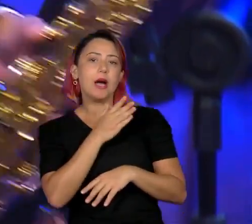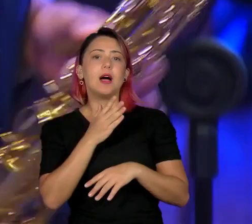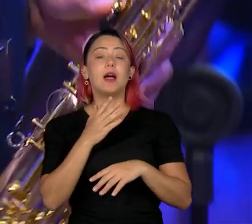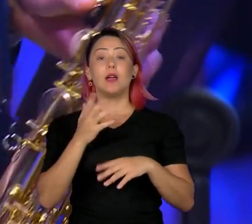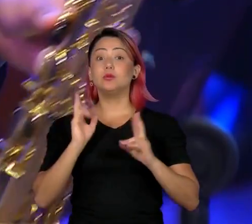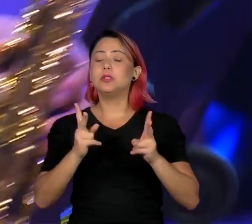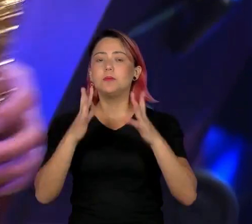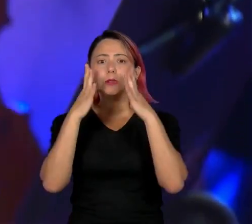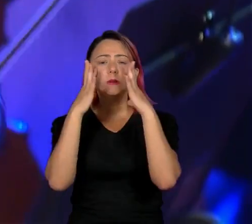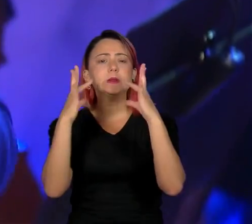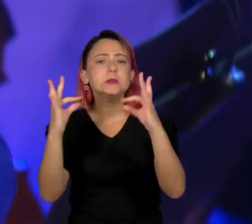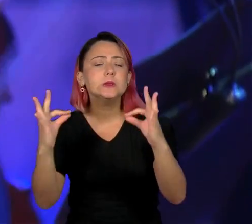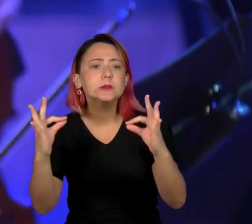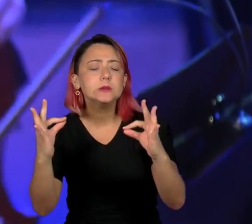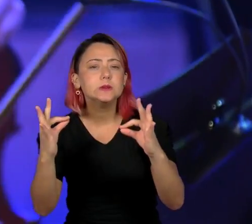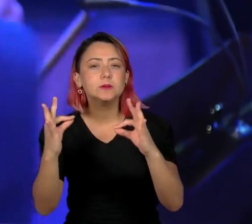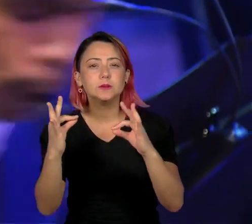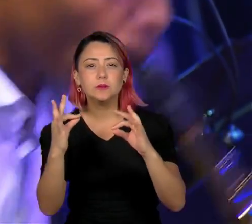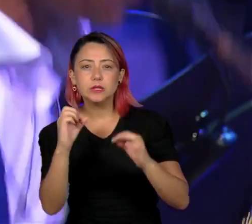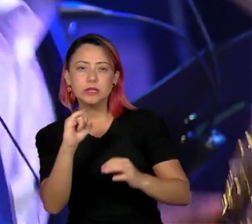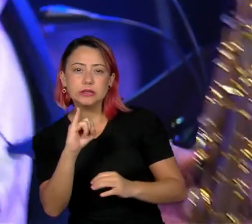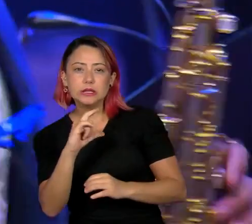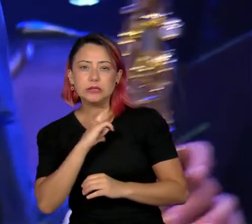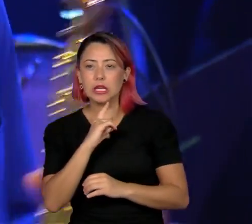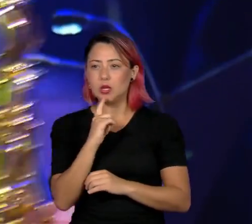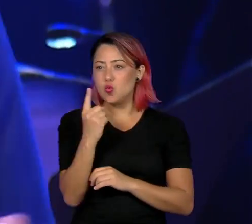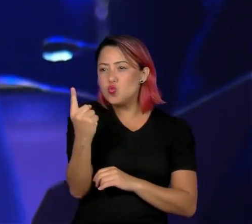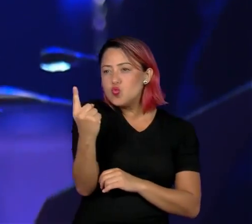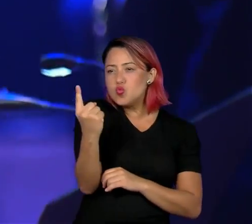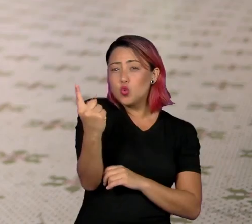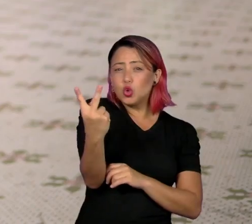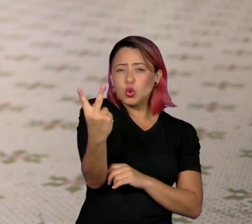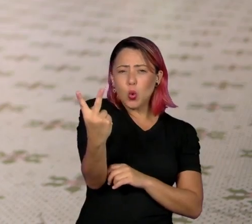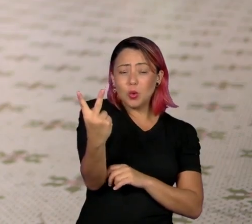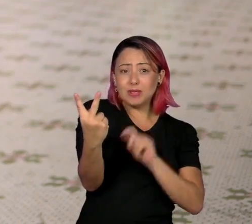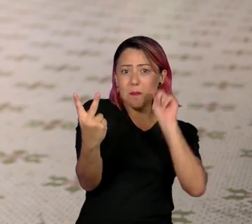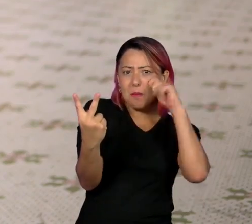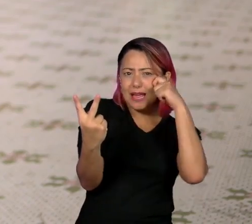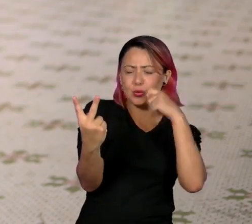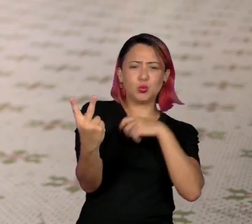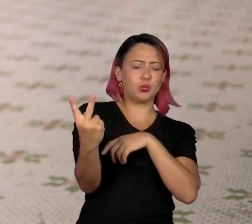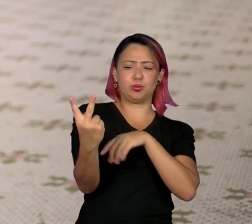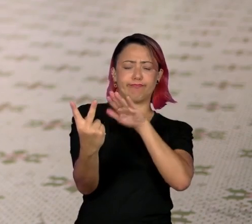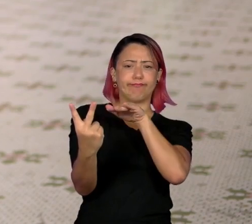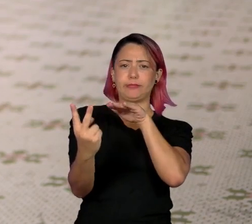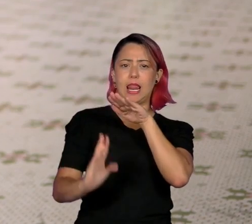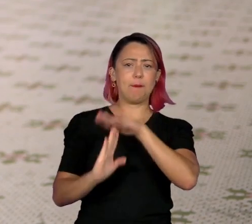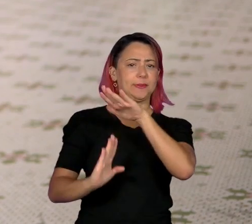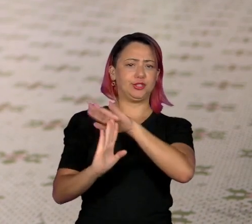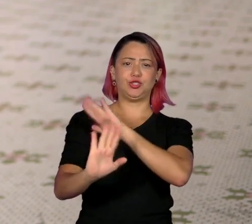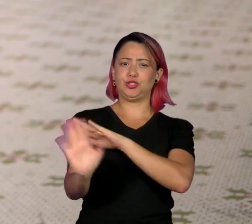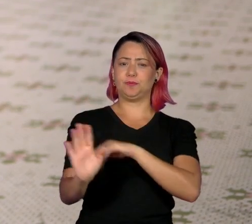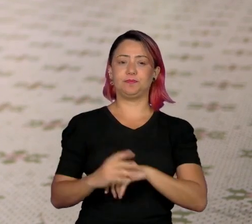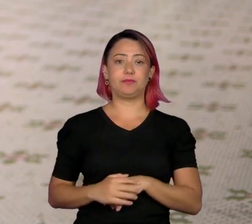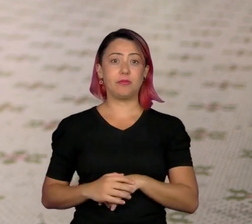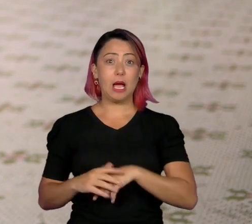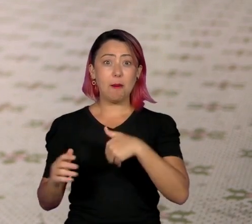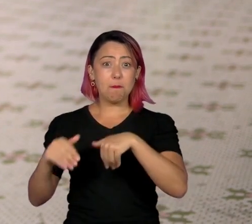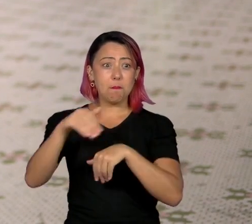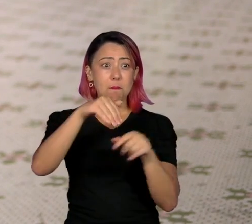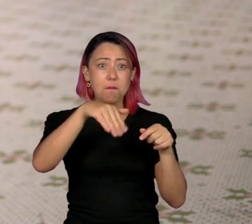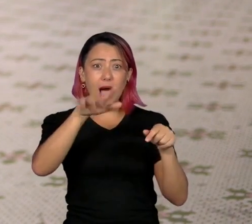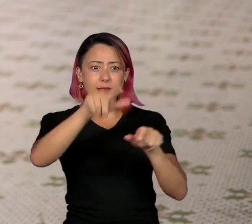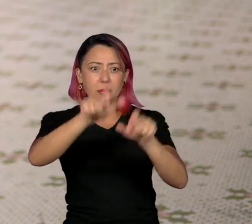atenção. Se tivesse 2 negros, assim, era muito. Quando eu ganhei esses concursos, Prelúdio, Jovem Solista